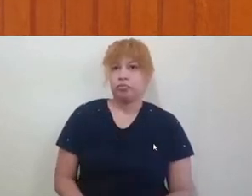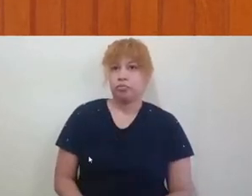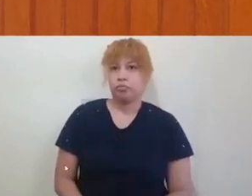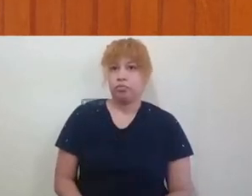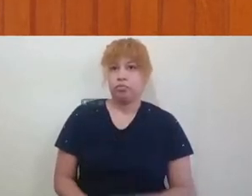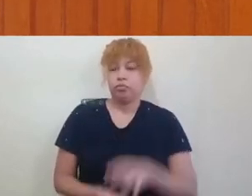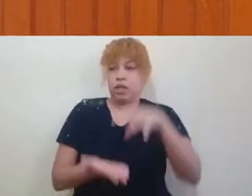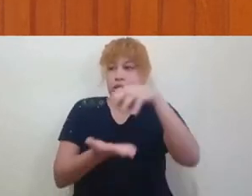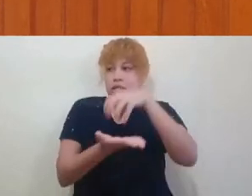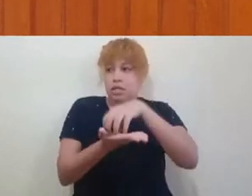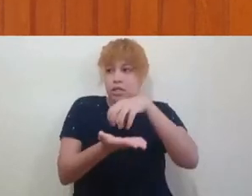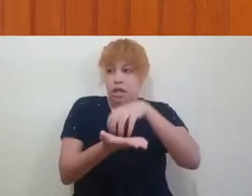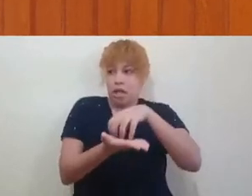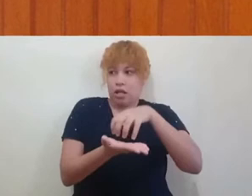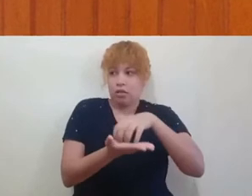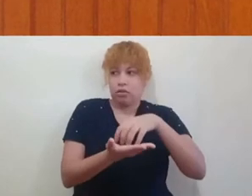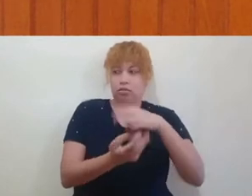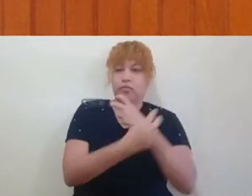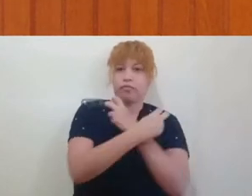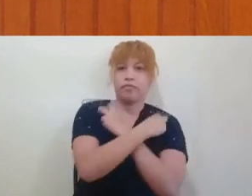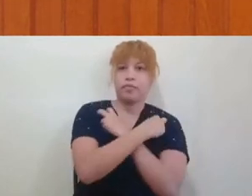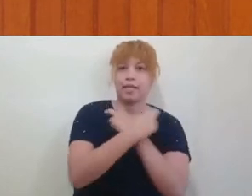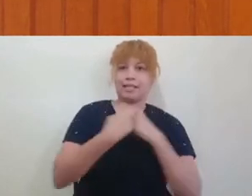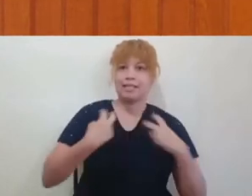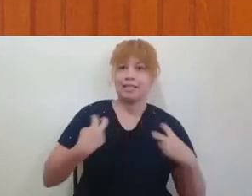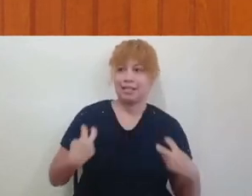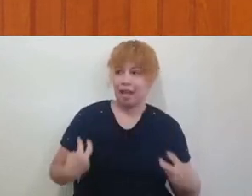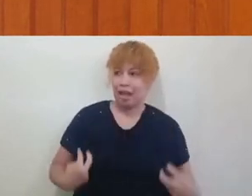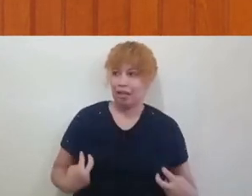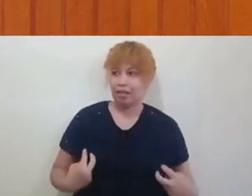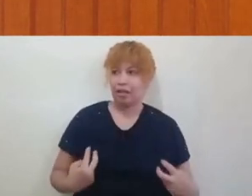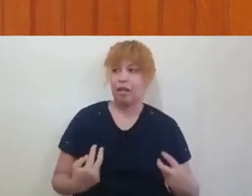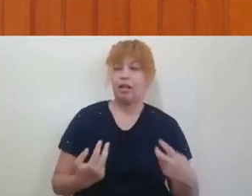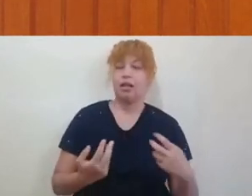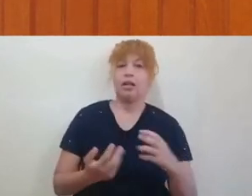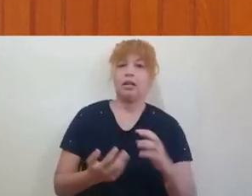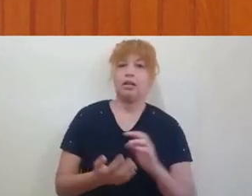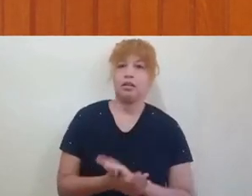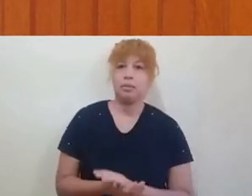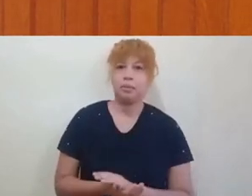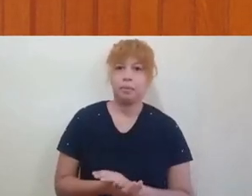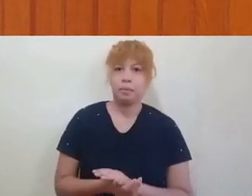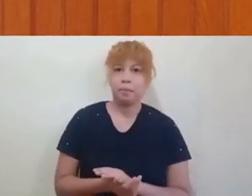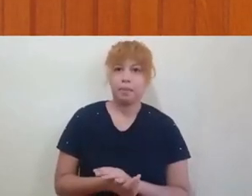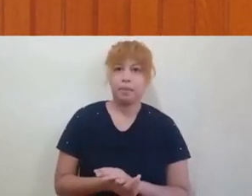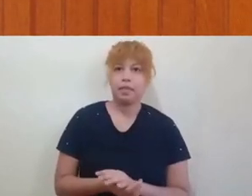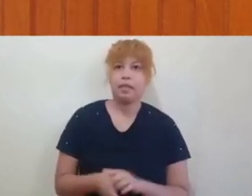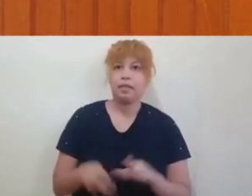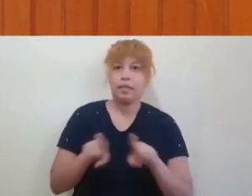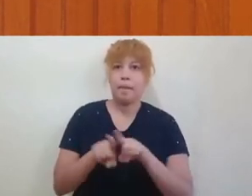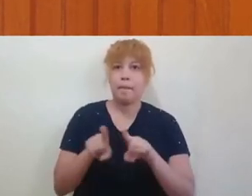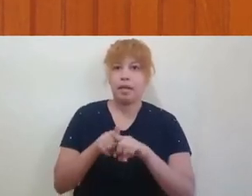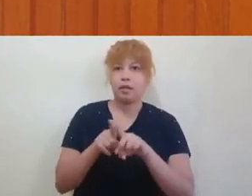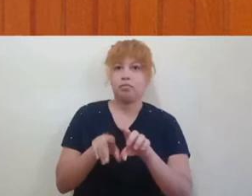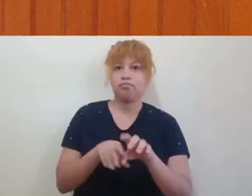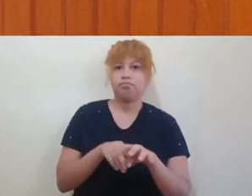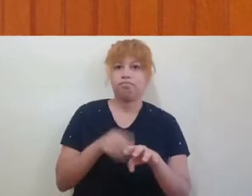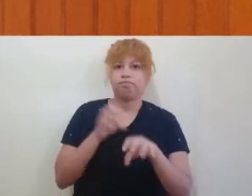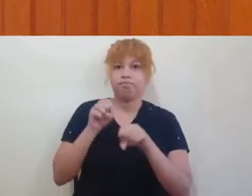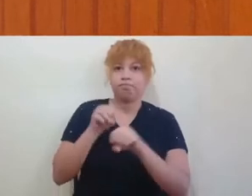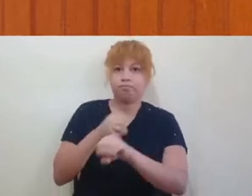SEDE, Economia Doméstica, SEDE, Engenharia Agrícola e Ambiental, SEDE,